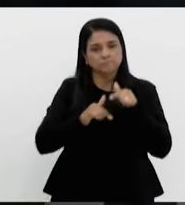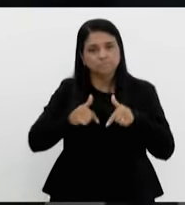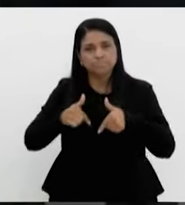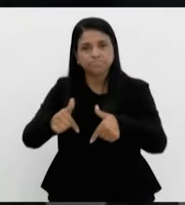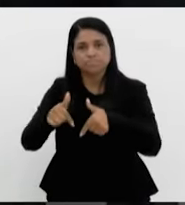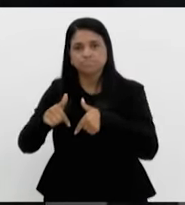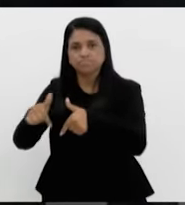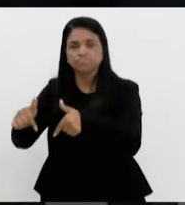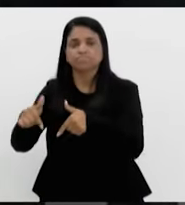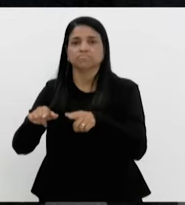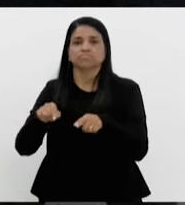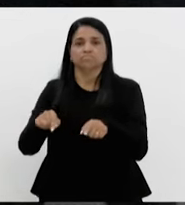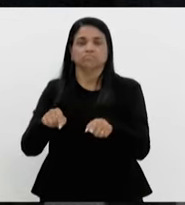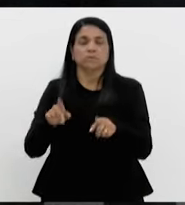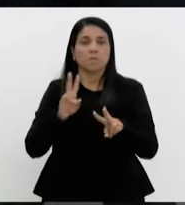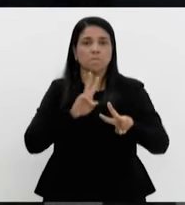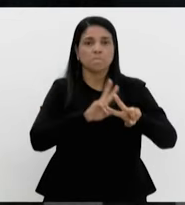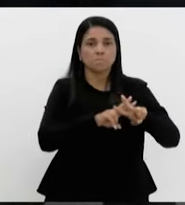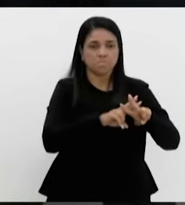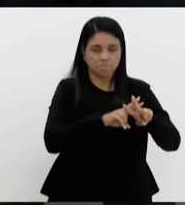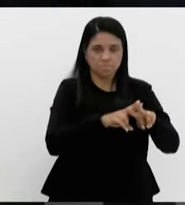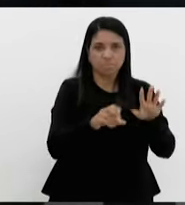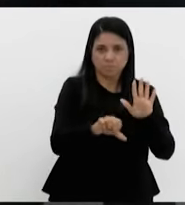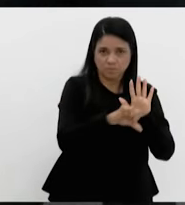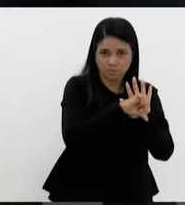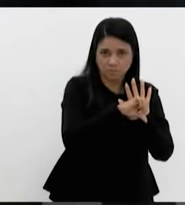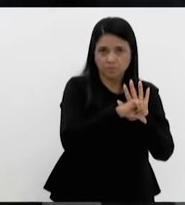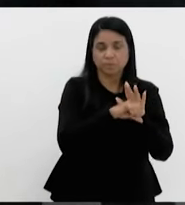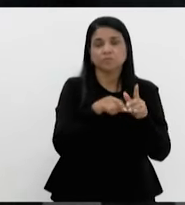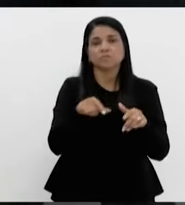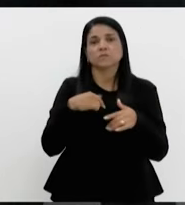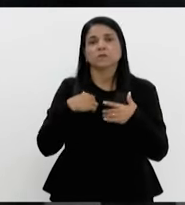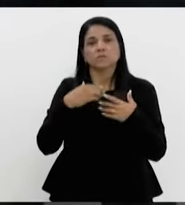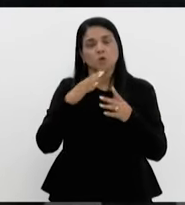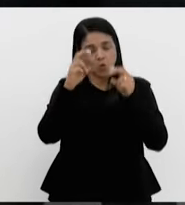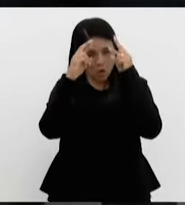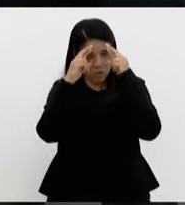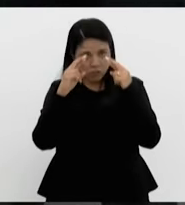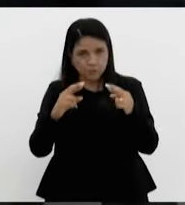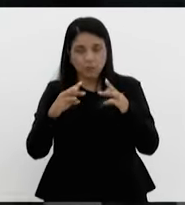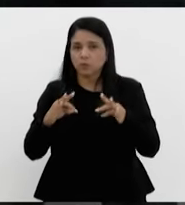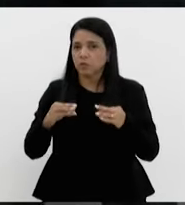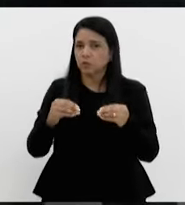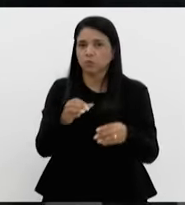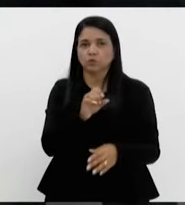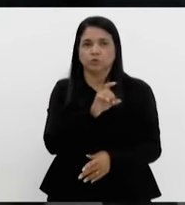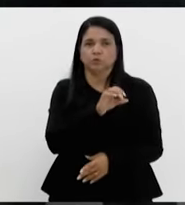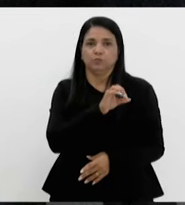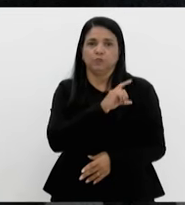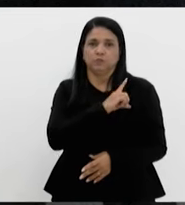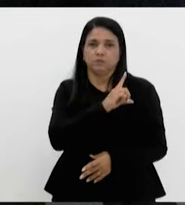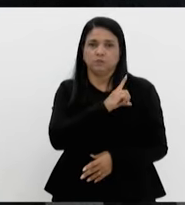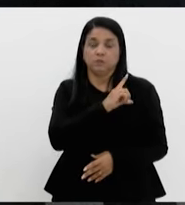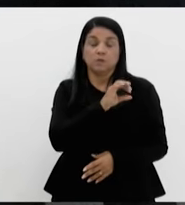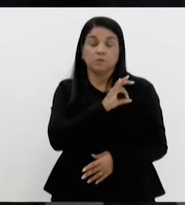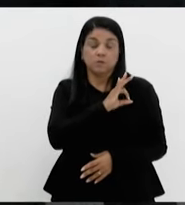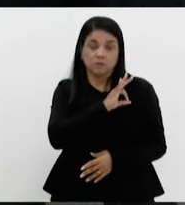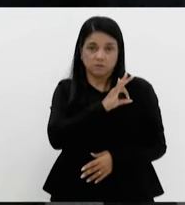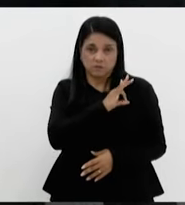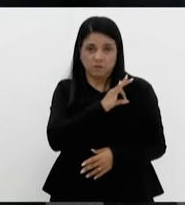persecução criminal. Então, o meu respeito à Polícia Penal, a todos os bravos policiais penais do Estado do Rio de Janeiro.